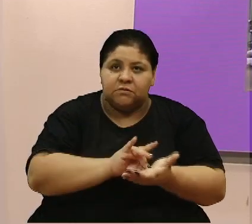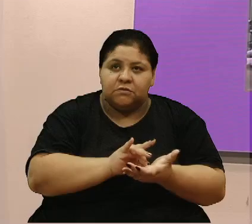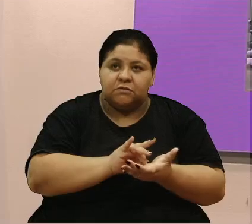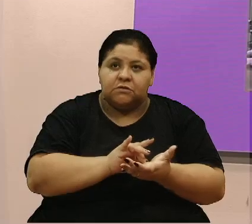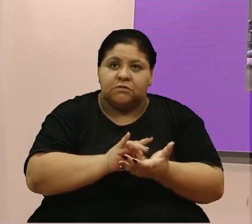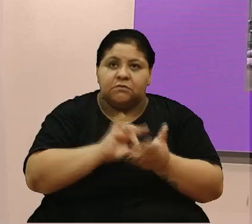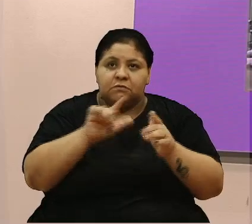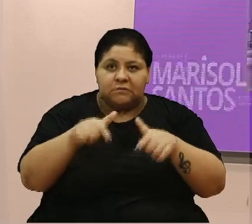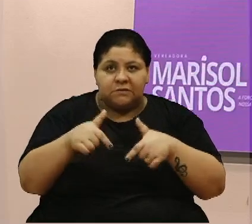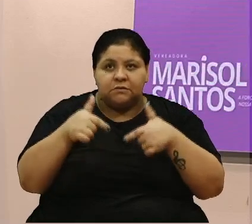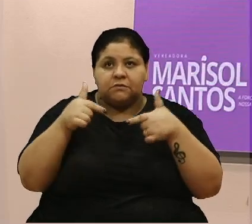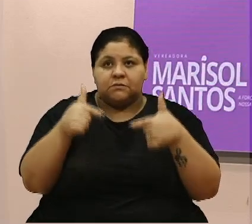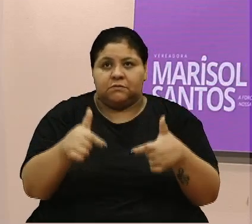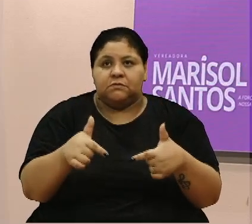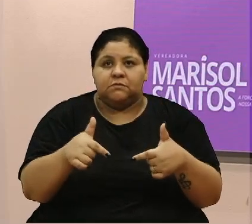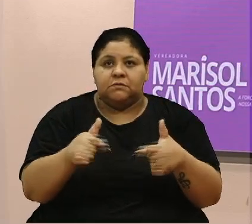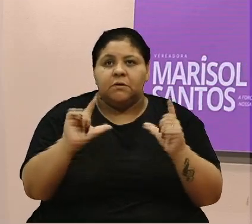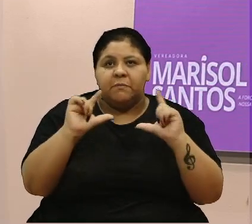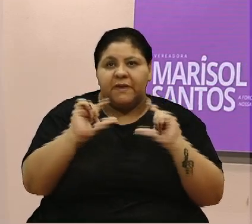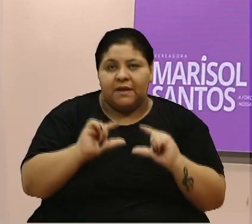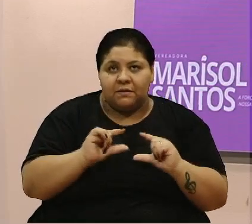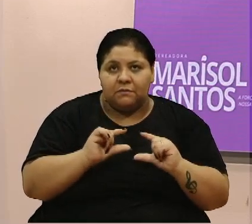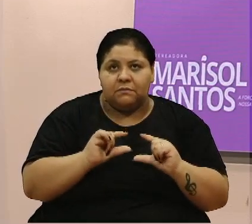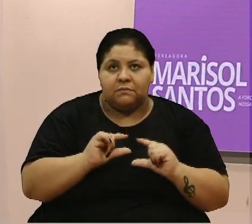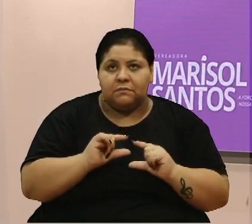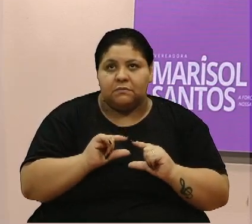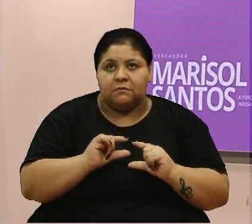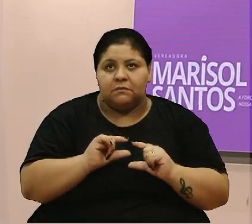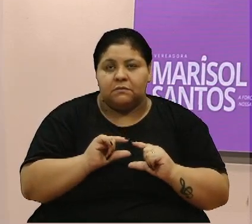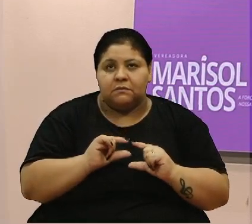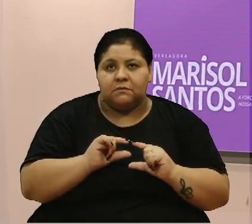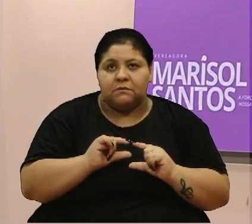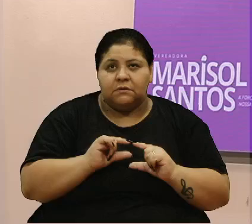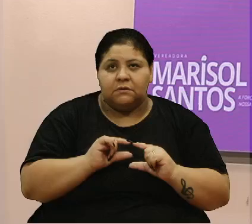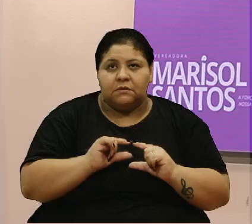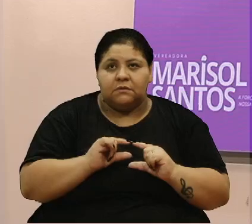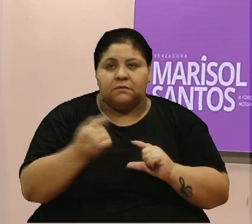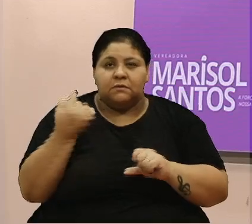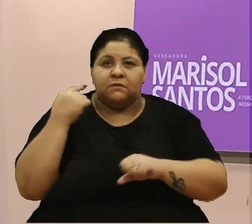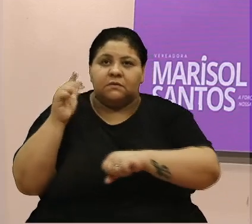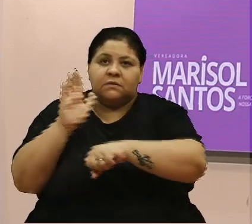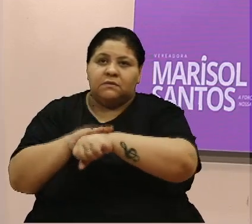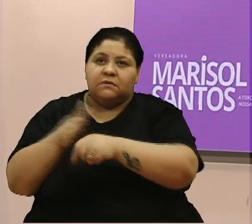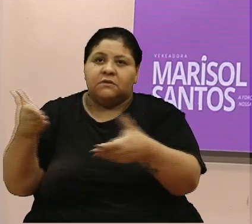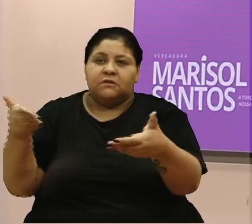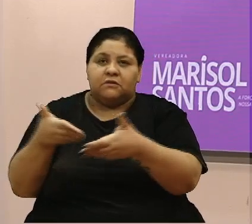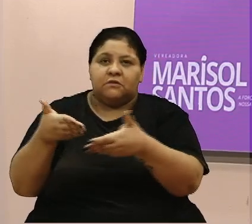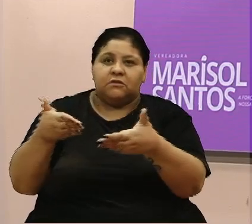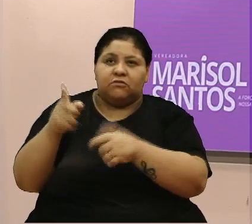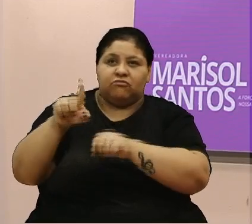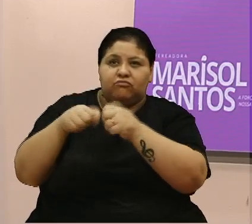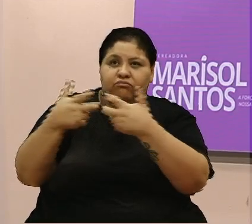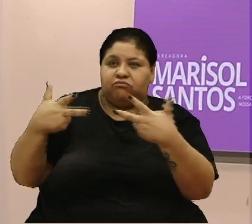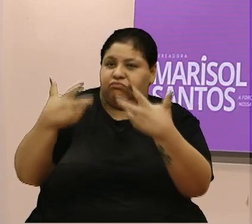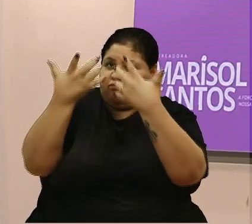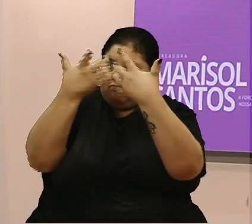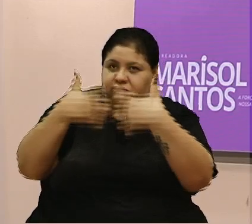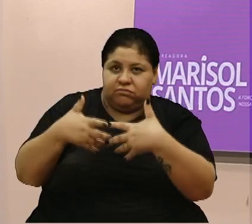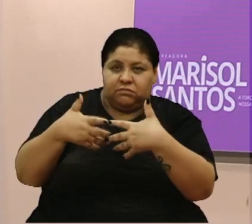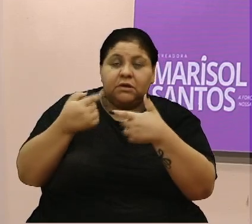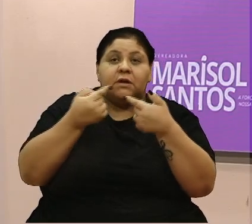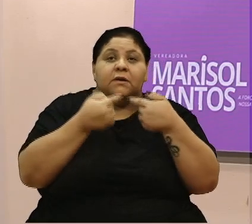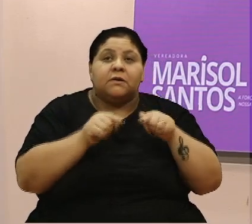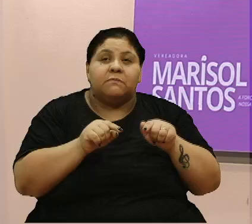ato pequeno, né? Naquele momento, já com os equipamentos funcionando,